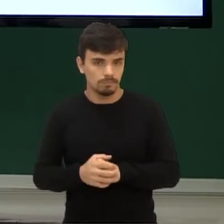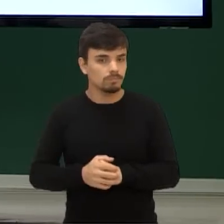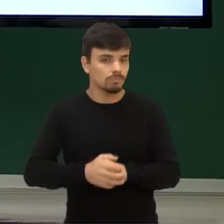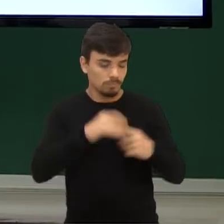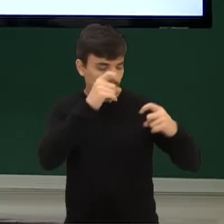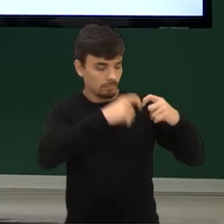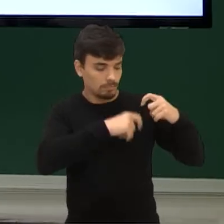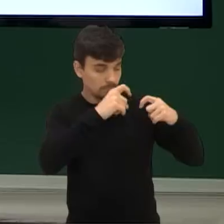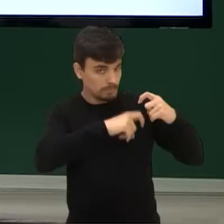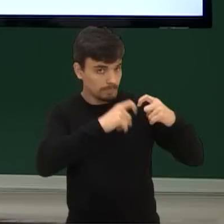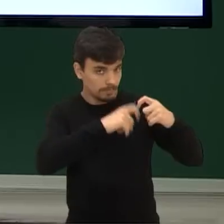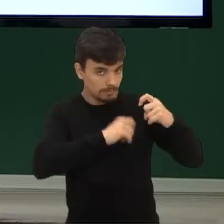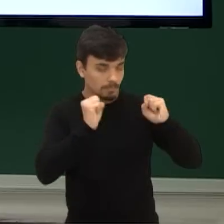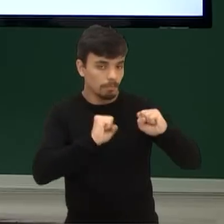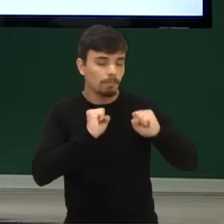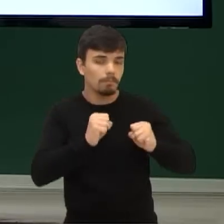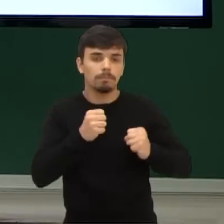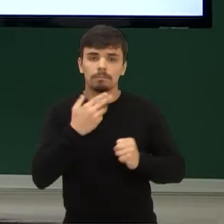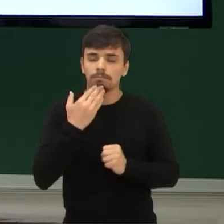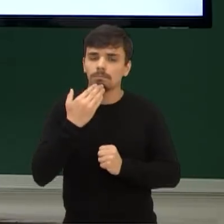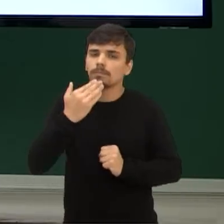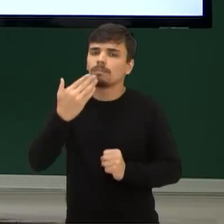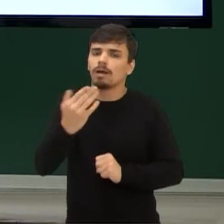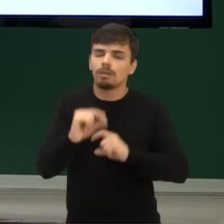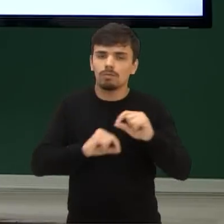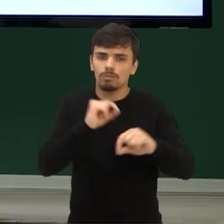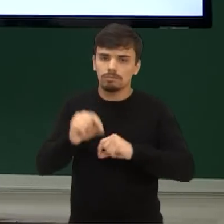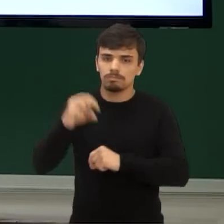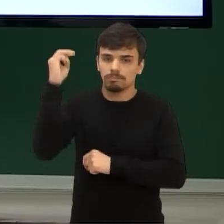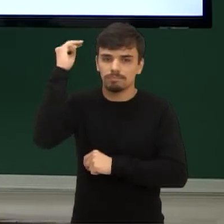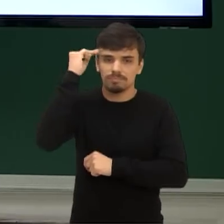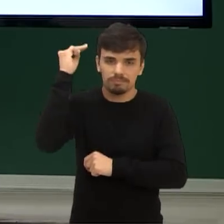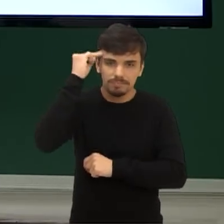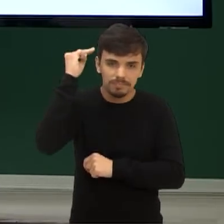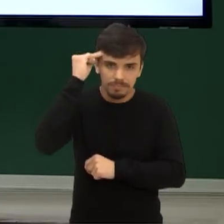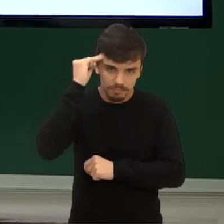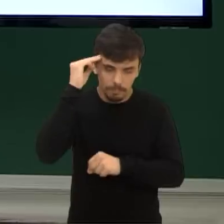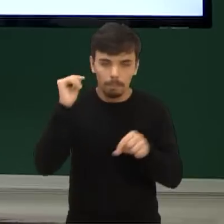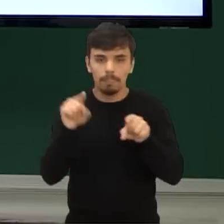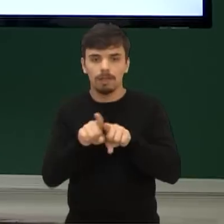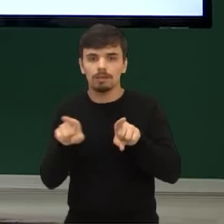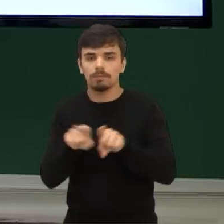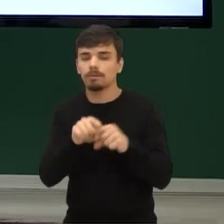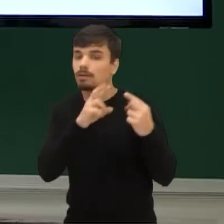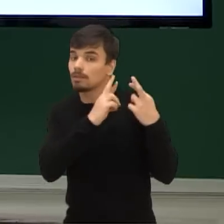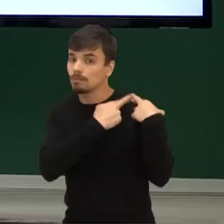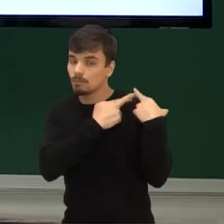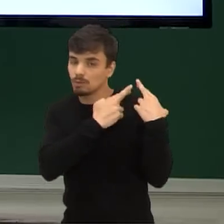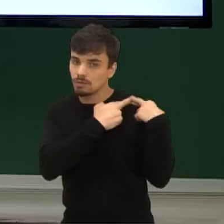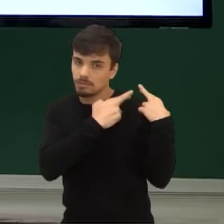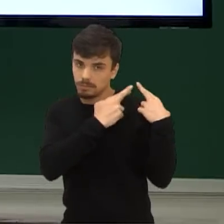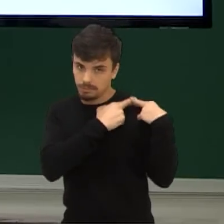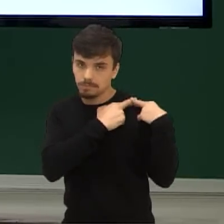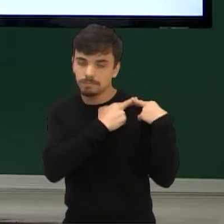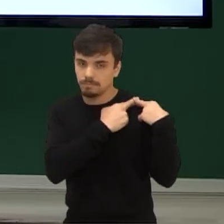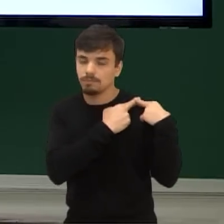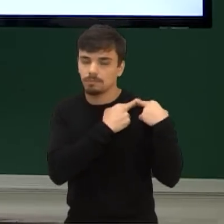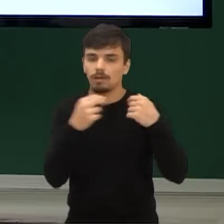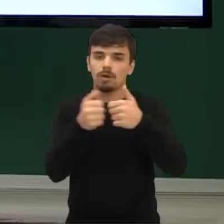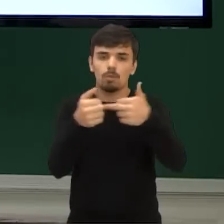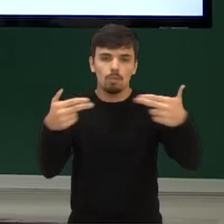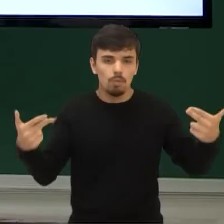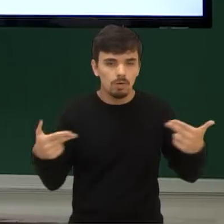ato sexual exige muita maturidade, muita responsabilidade, coisa